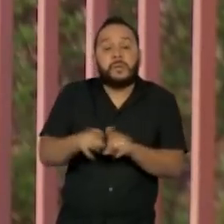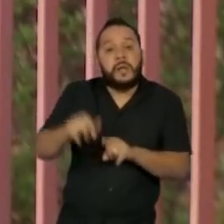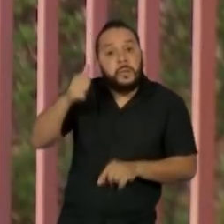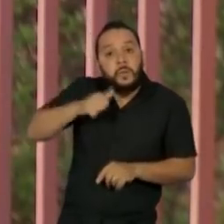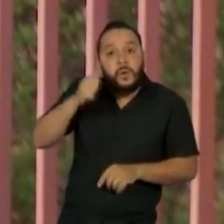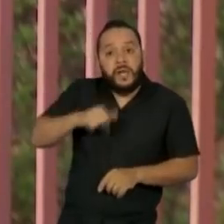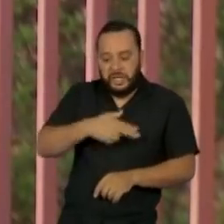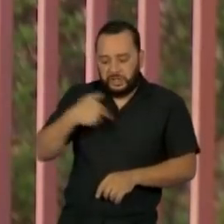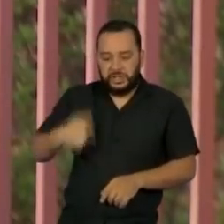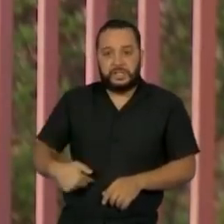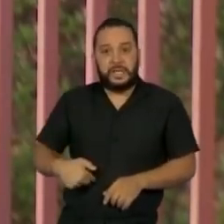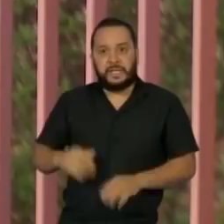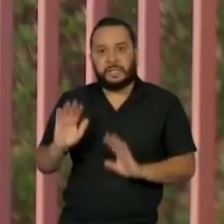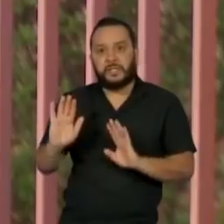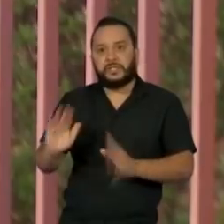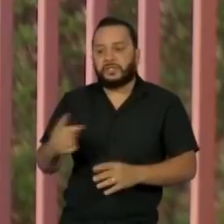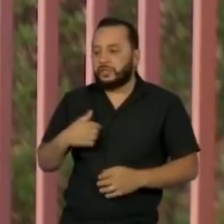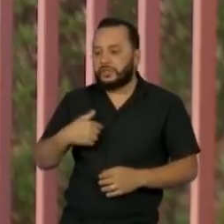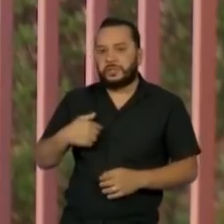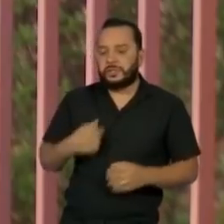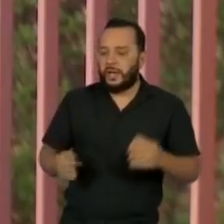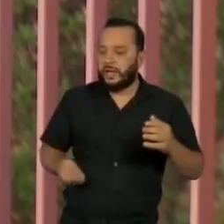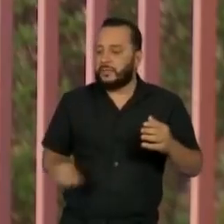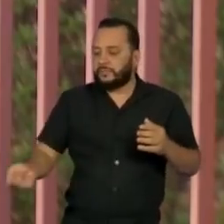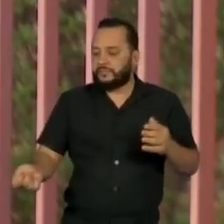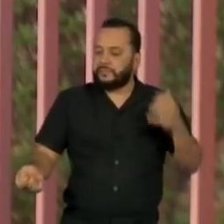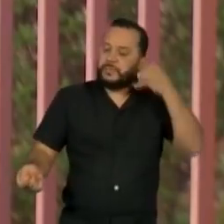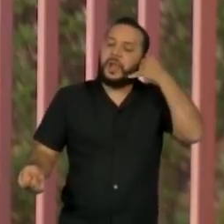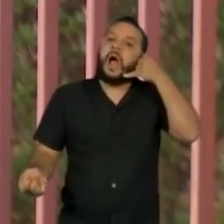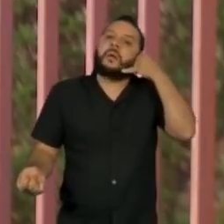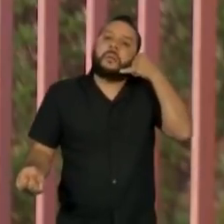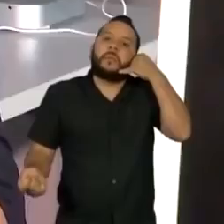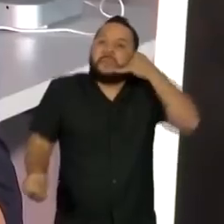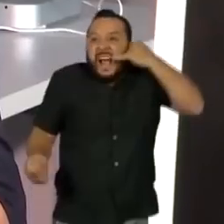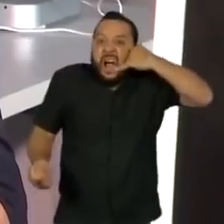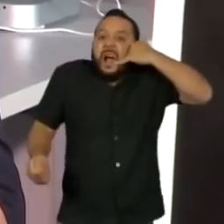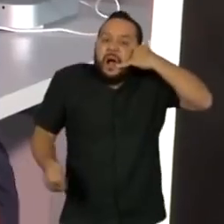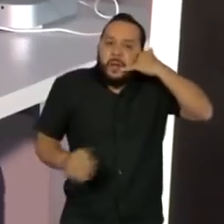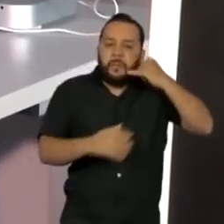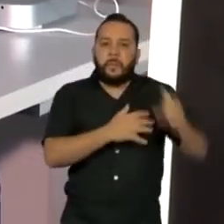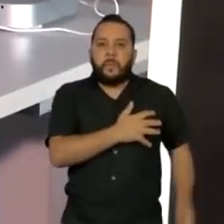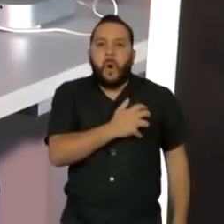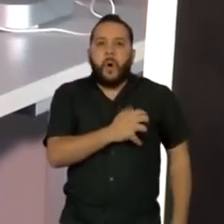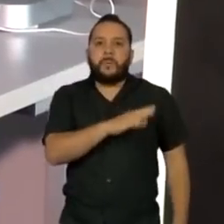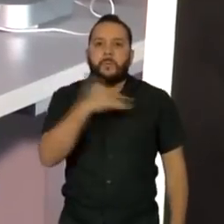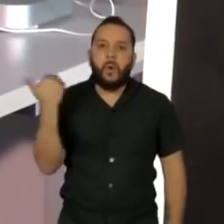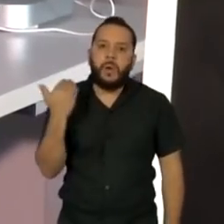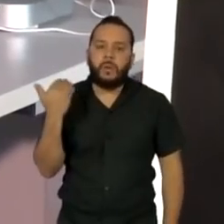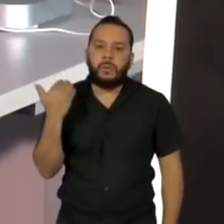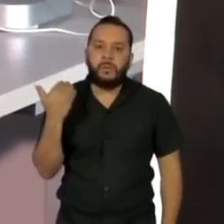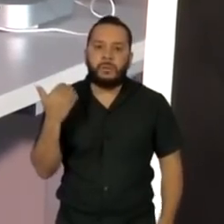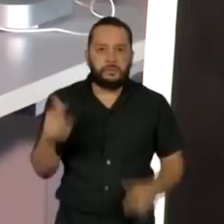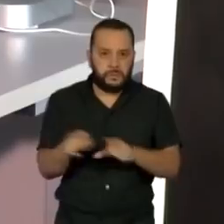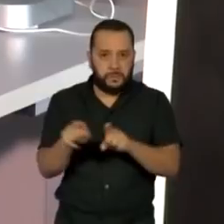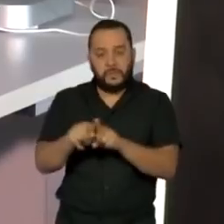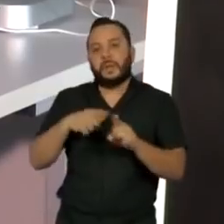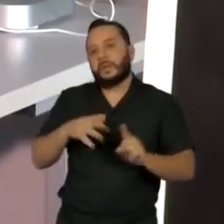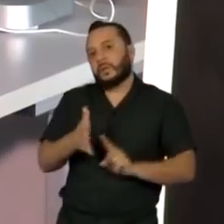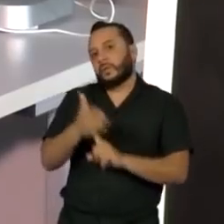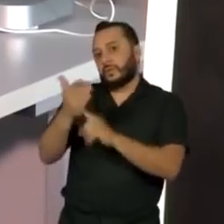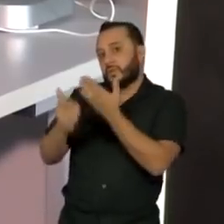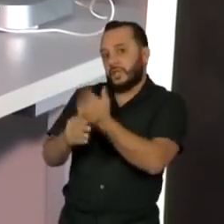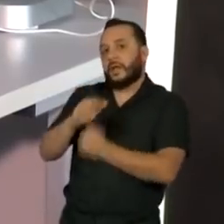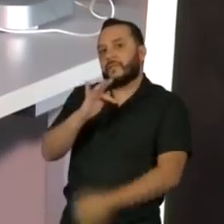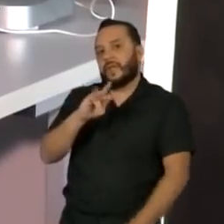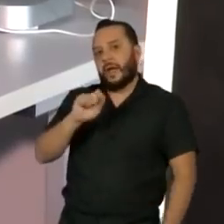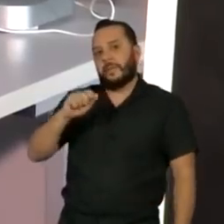morreu eletrocutada quando falava no celular plugado na tomada. Para o coordenador da área de tecnologia da FIAP,